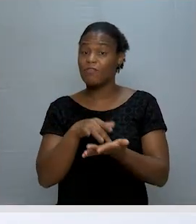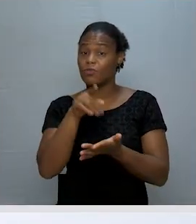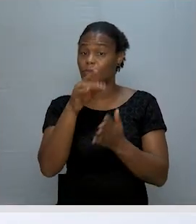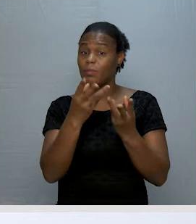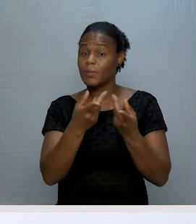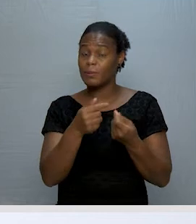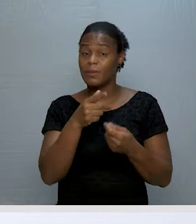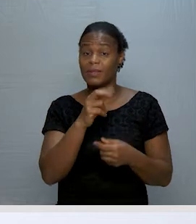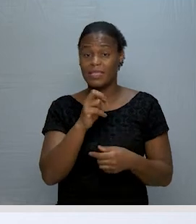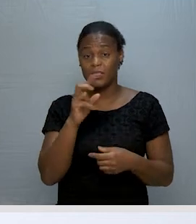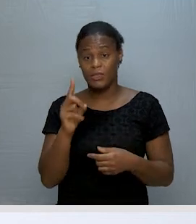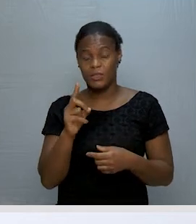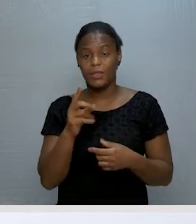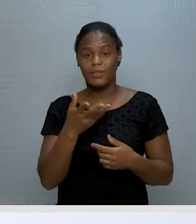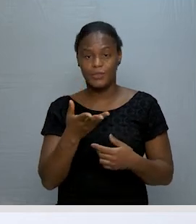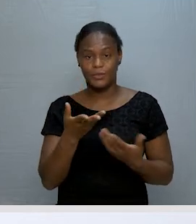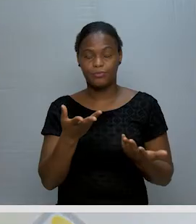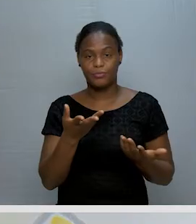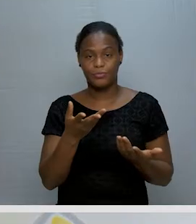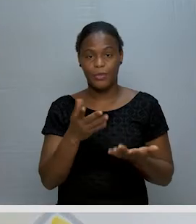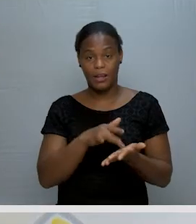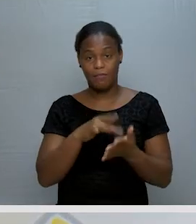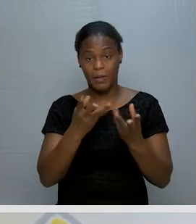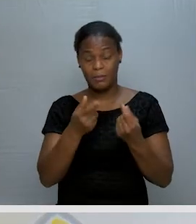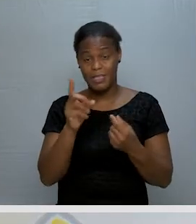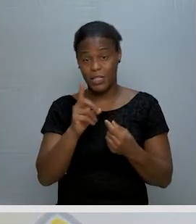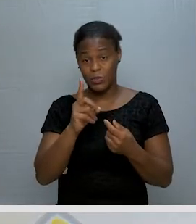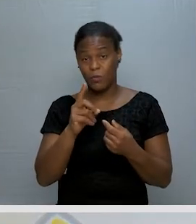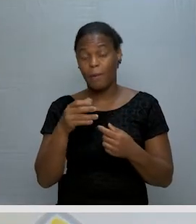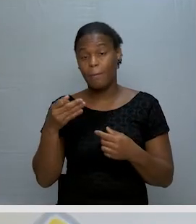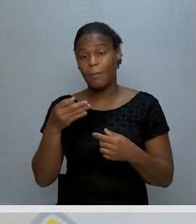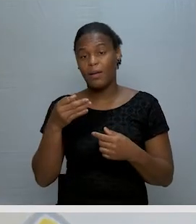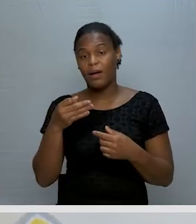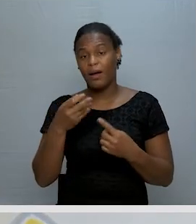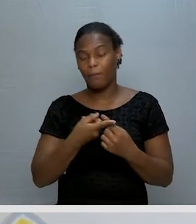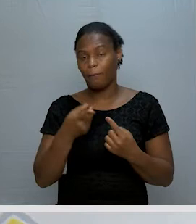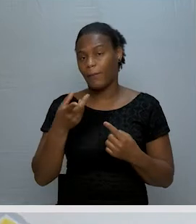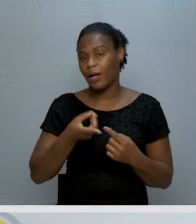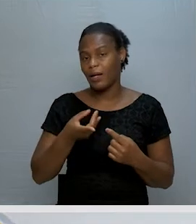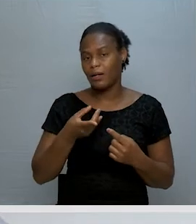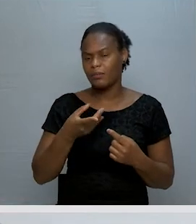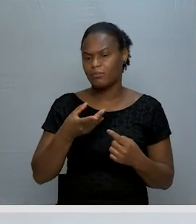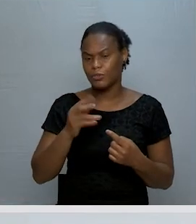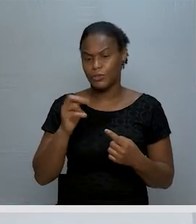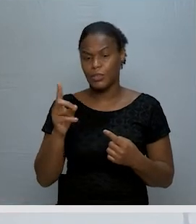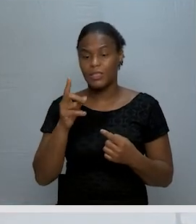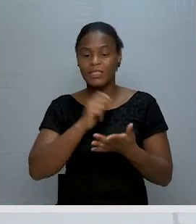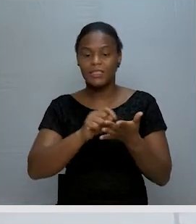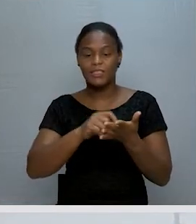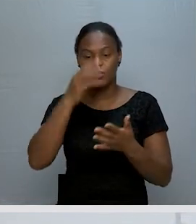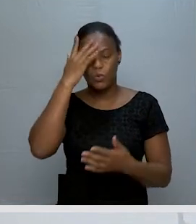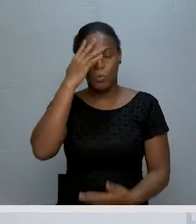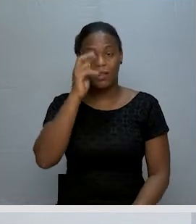36. Então, na página 36 do livro de matemática do 6º ano, vão fazer o exercício